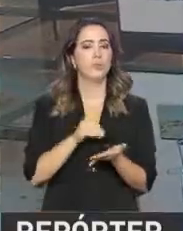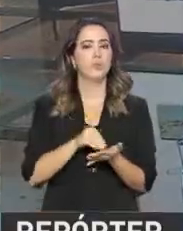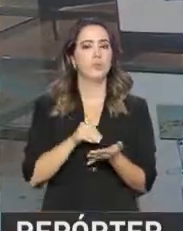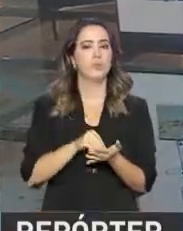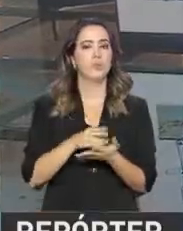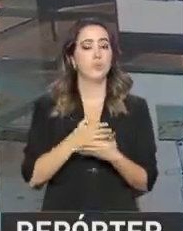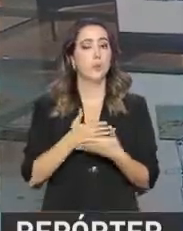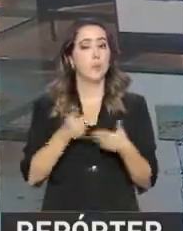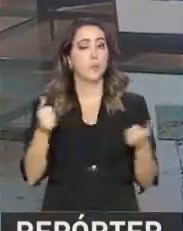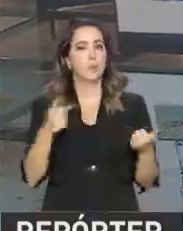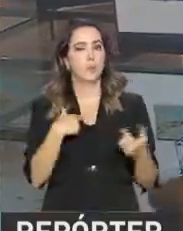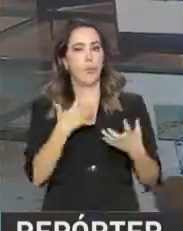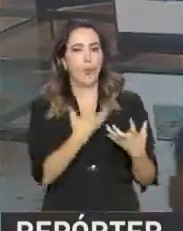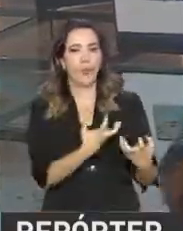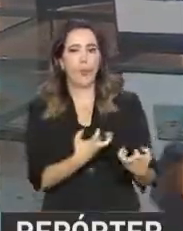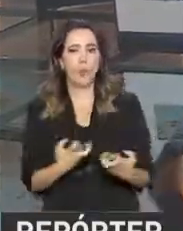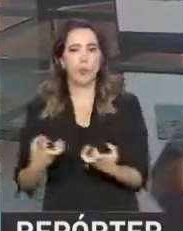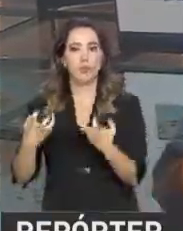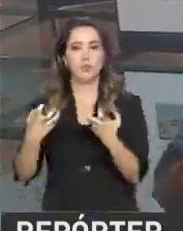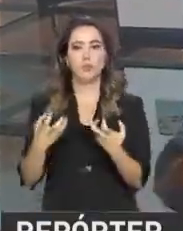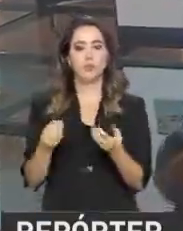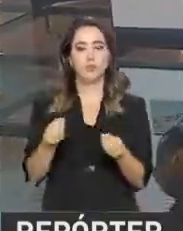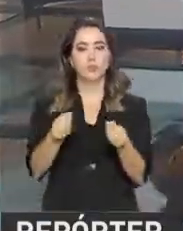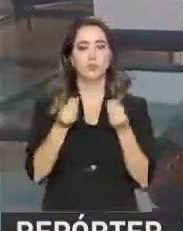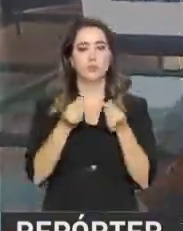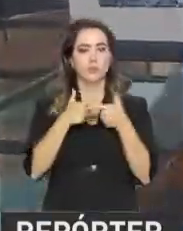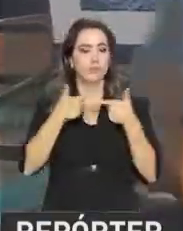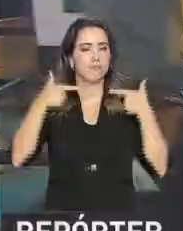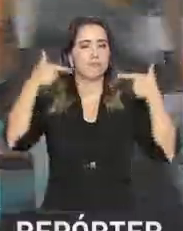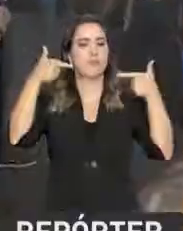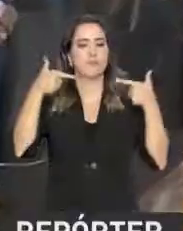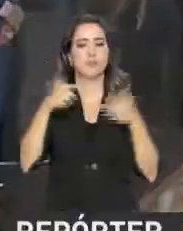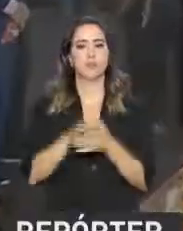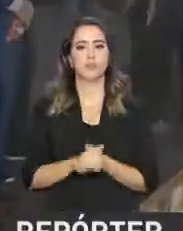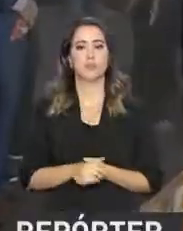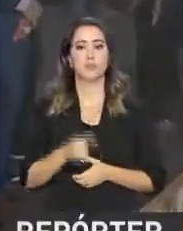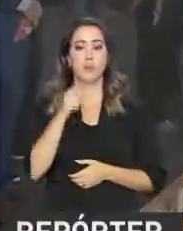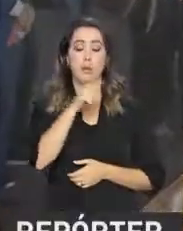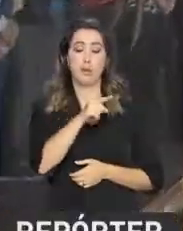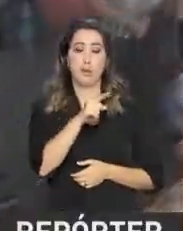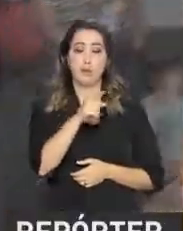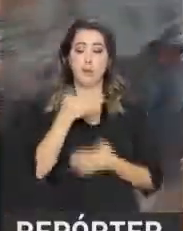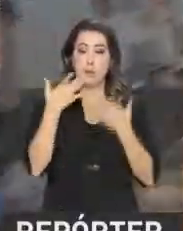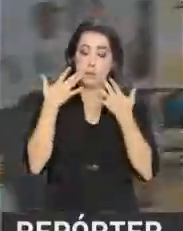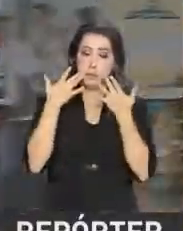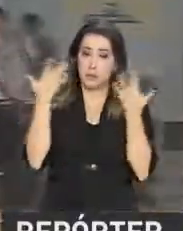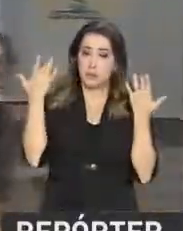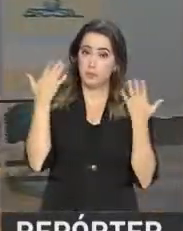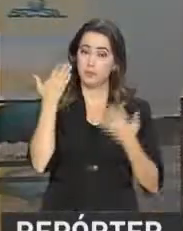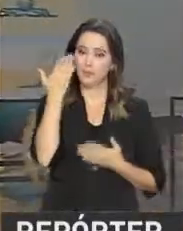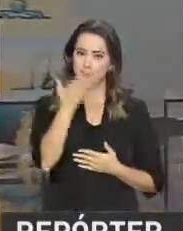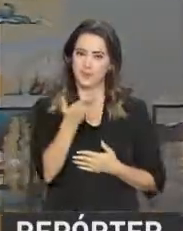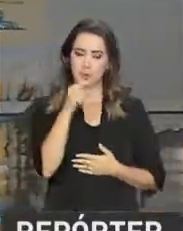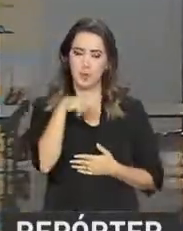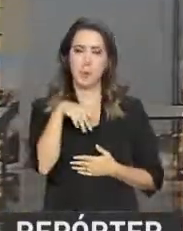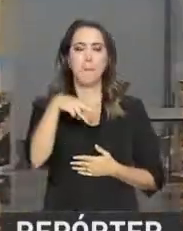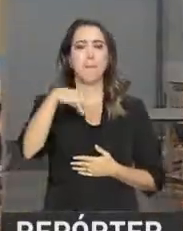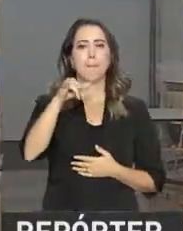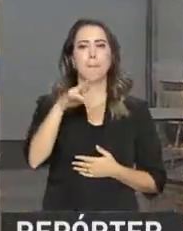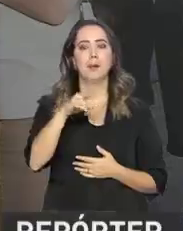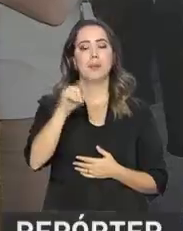o nosso agreste, trazendo sorriso a Maria. Nesta peça de teatro, Maria Laurinetti é uma das muitas